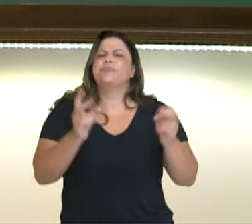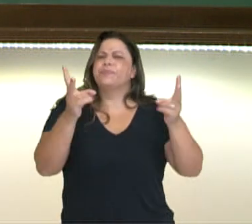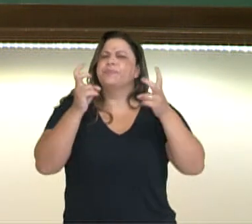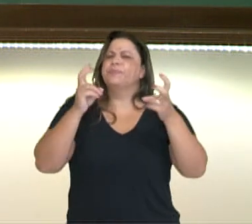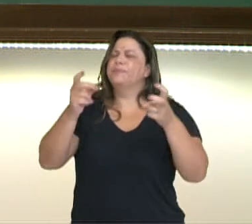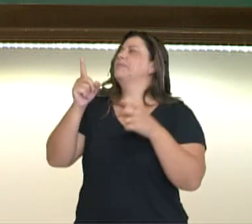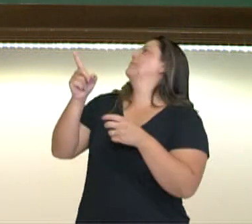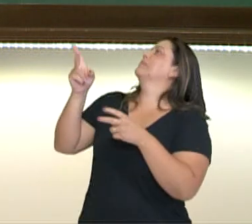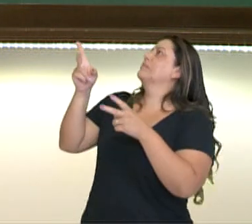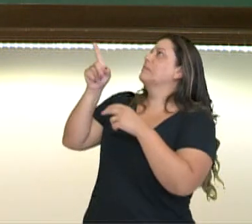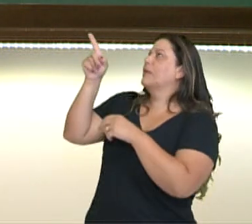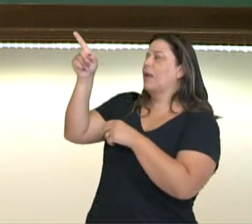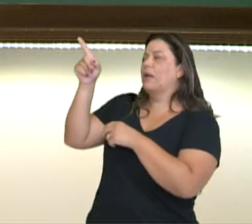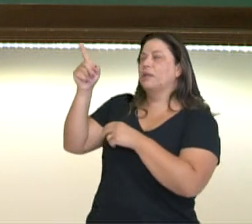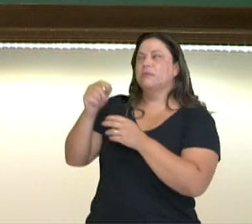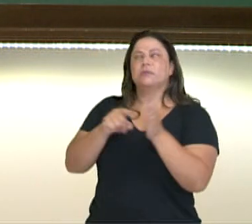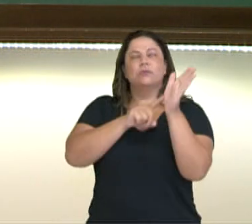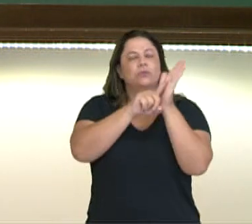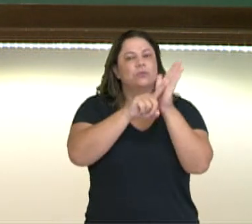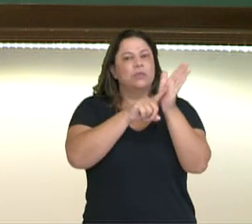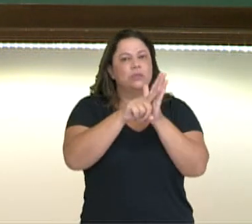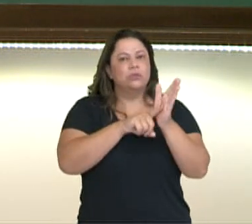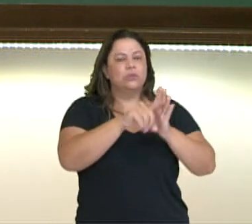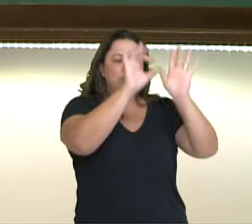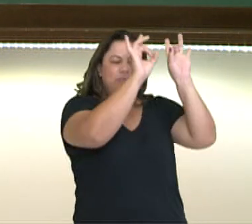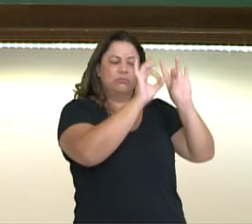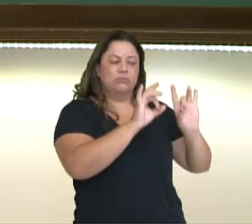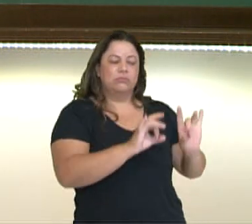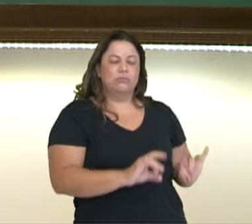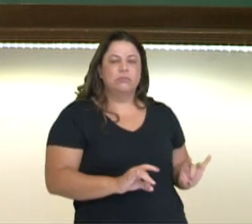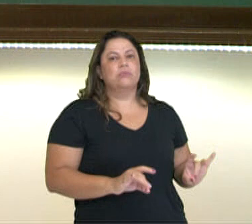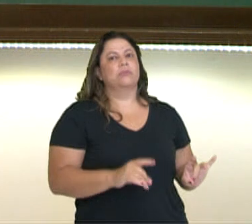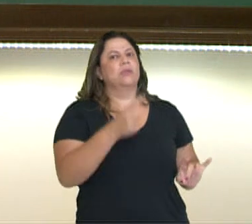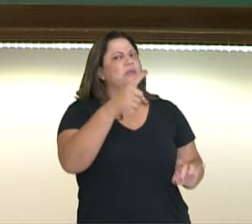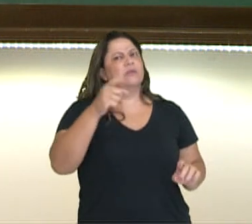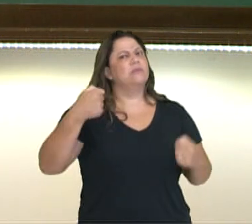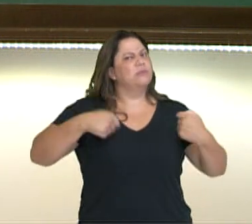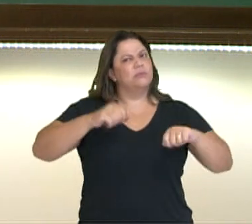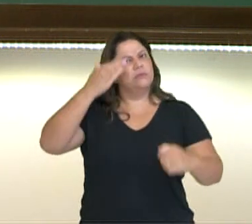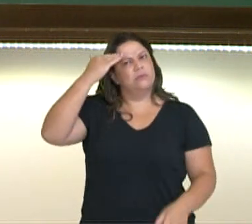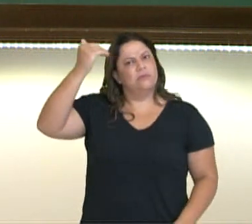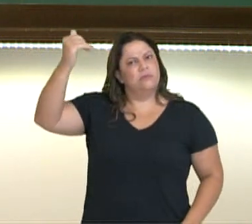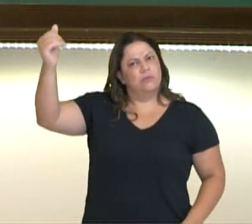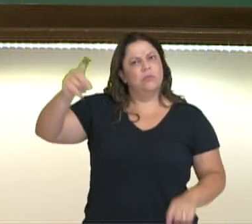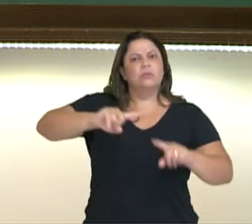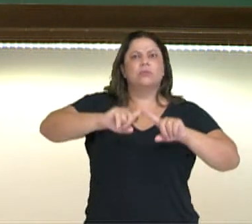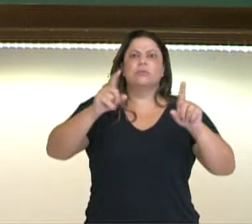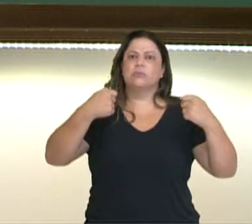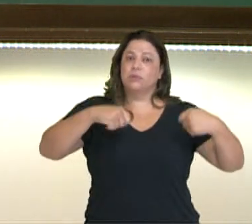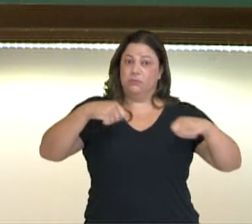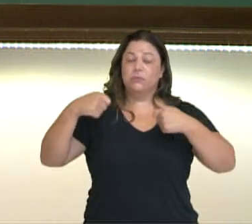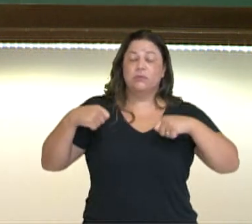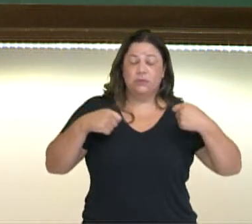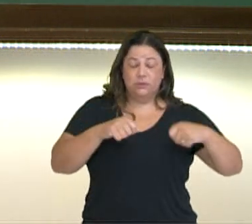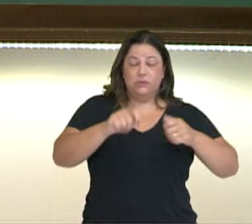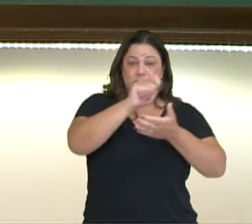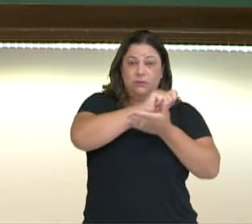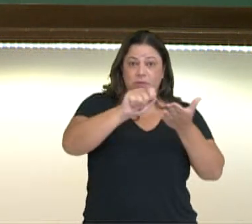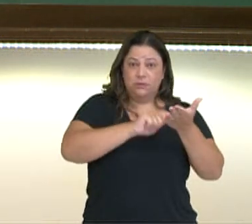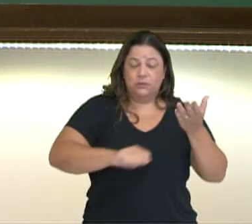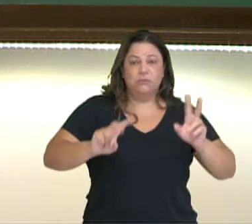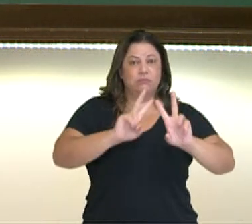Observe que um cientista, um especialista, ele não precisa ser famoso, mas ele tem que ter escrito sobre